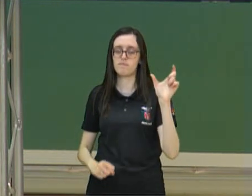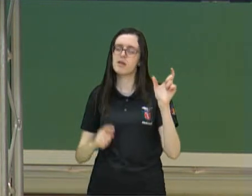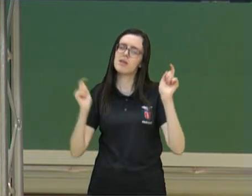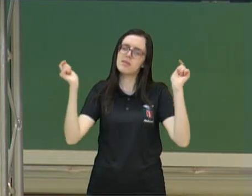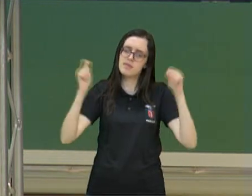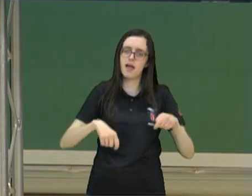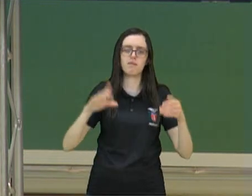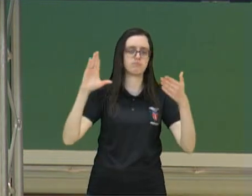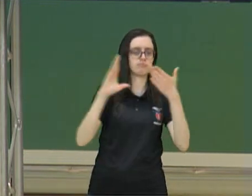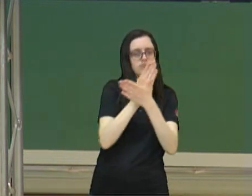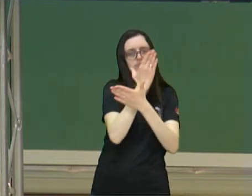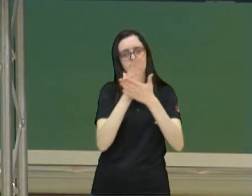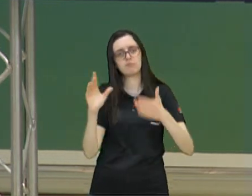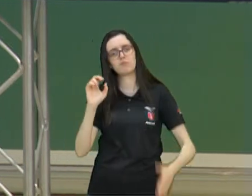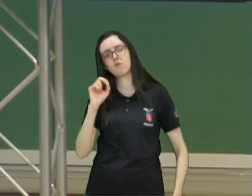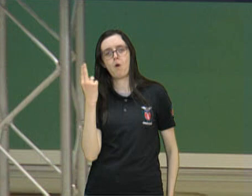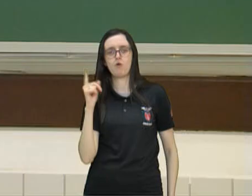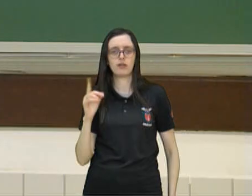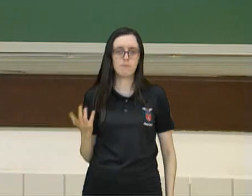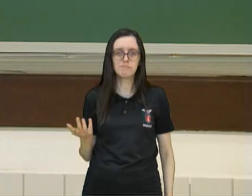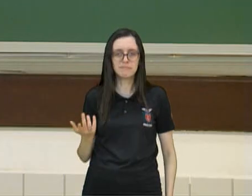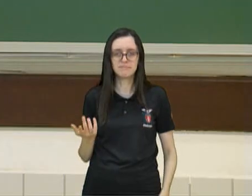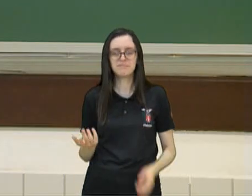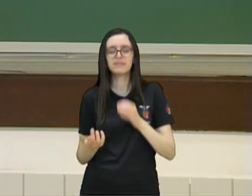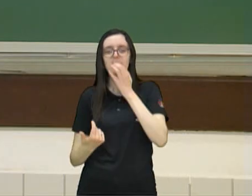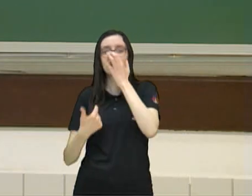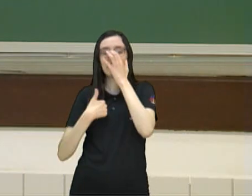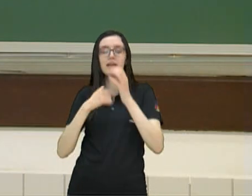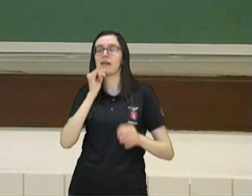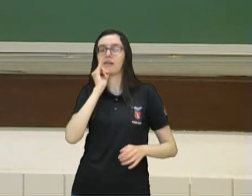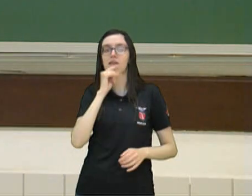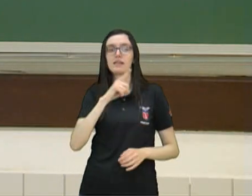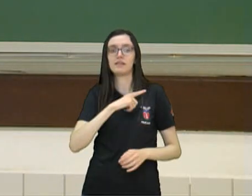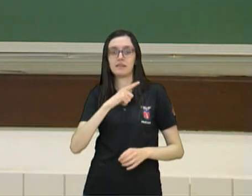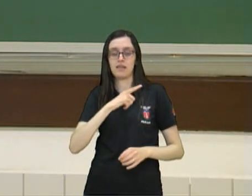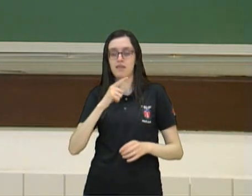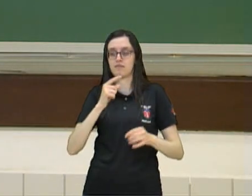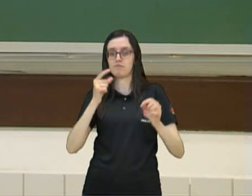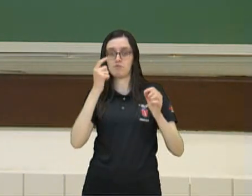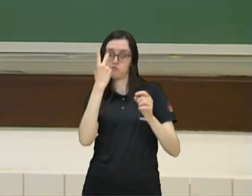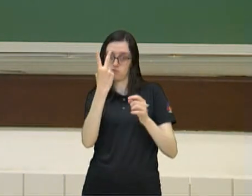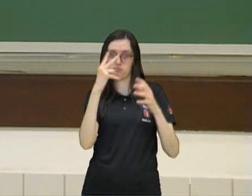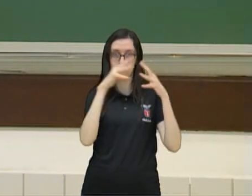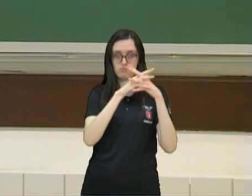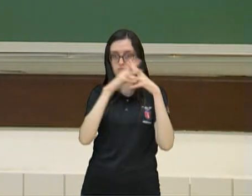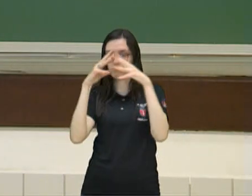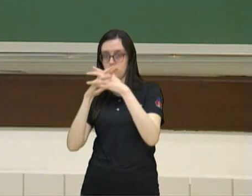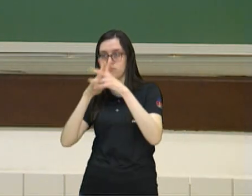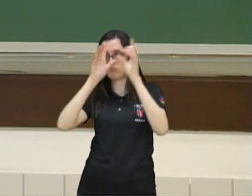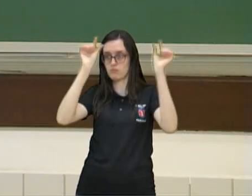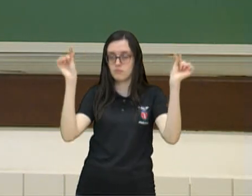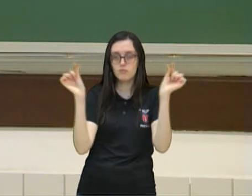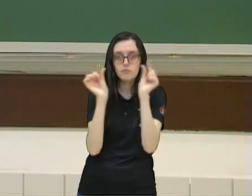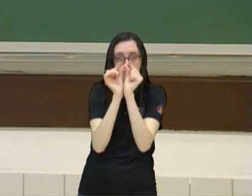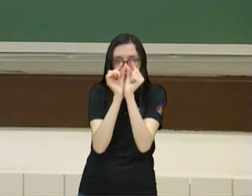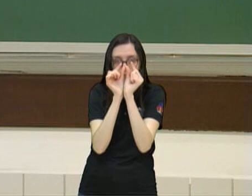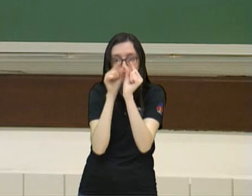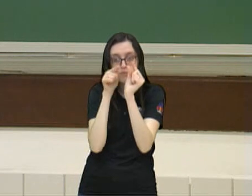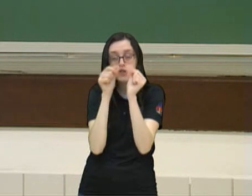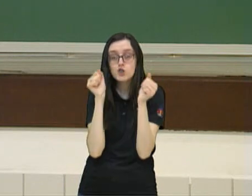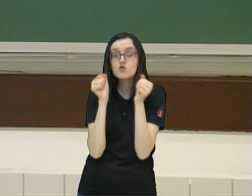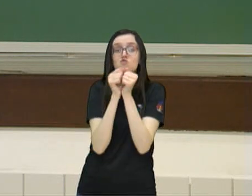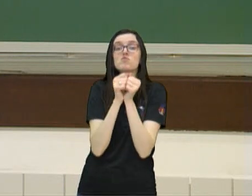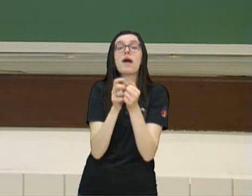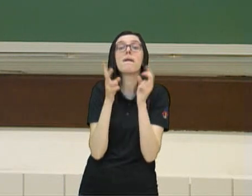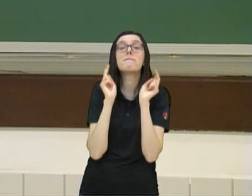podendo ser separadas ou não. Então, eu vou ter um encontro consonantal quando eu tiver consoantes juntas